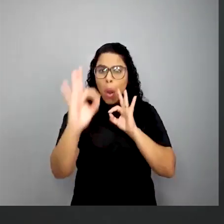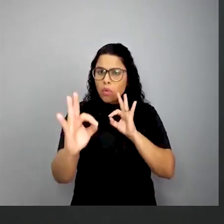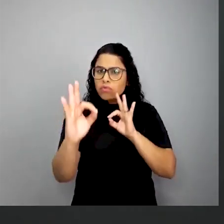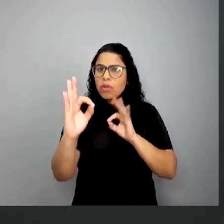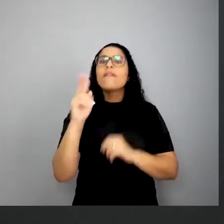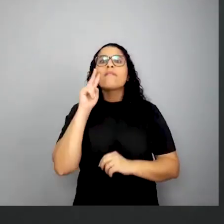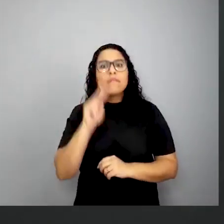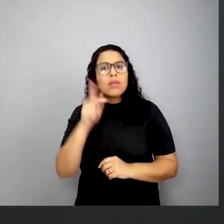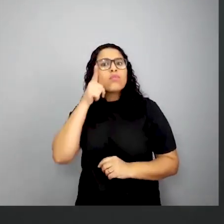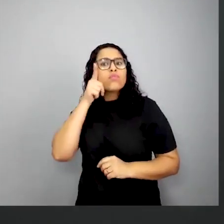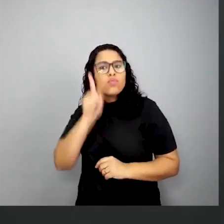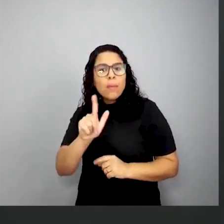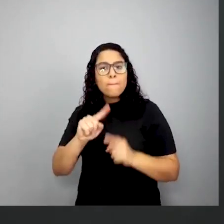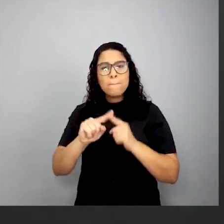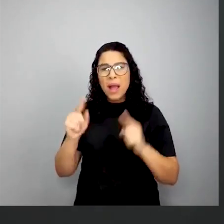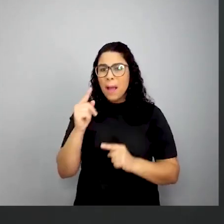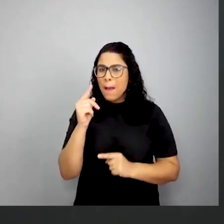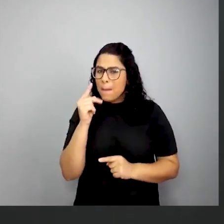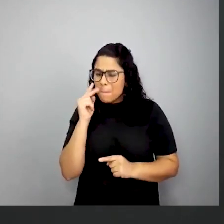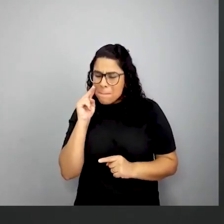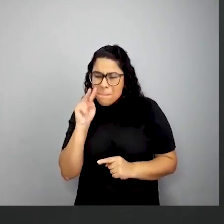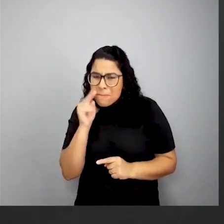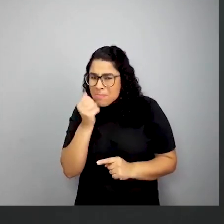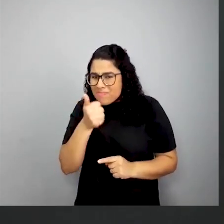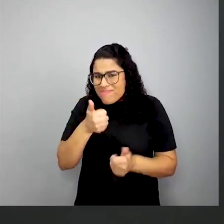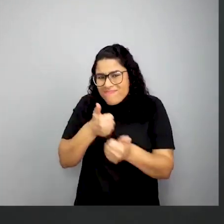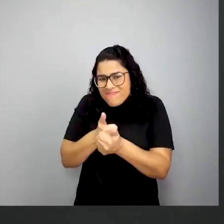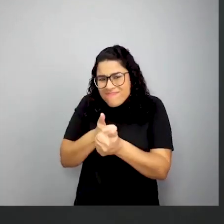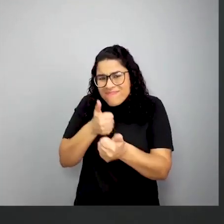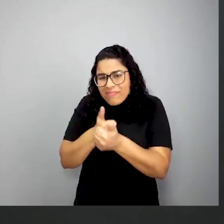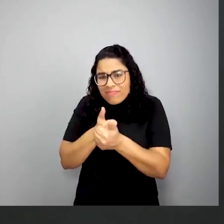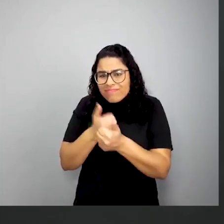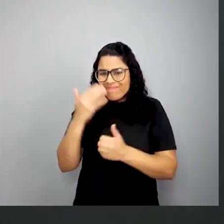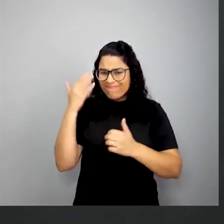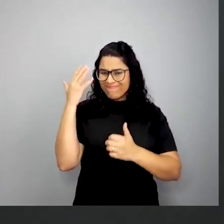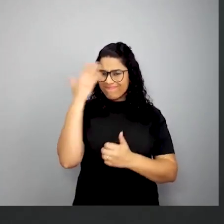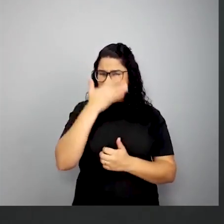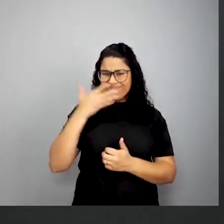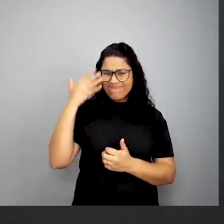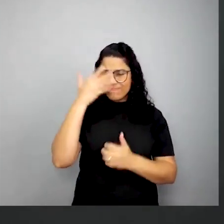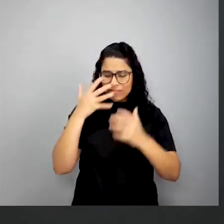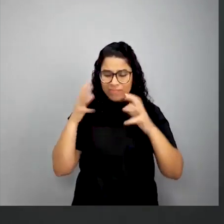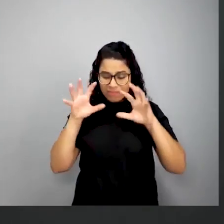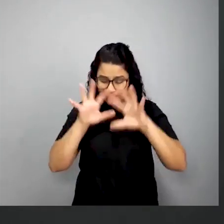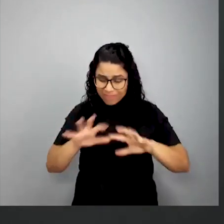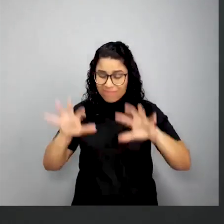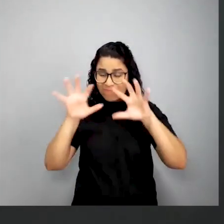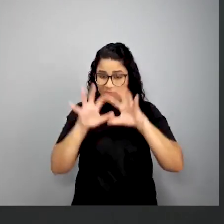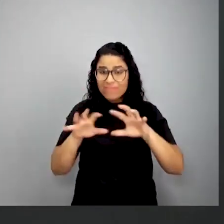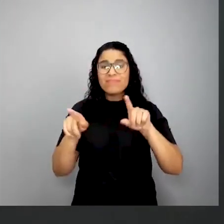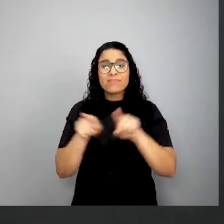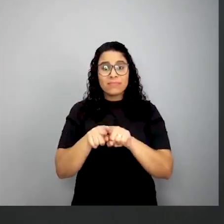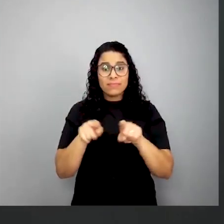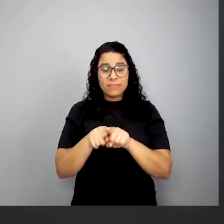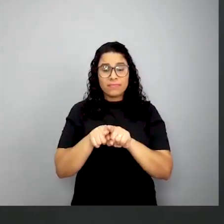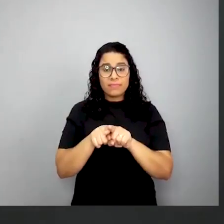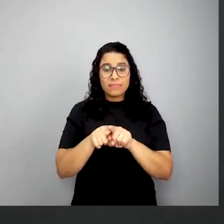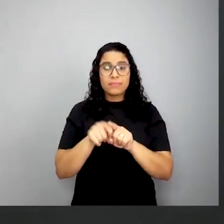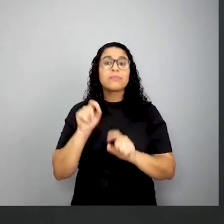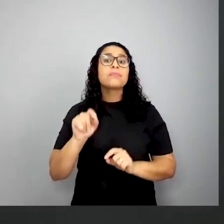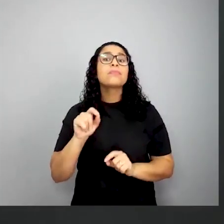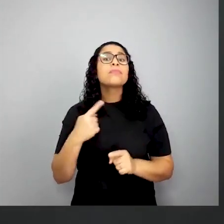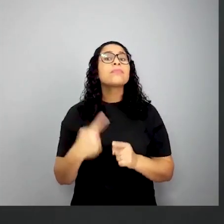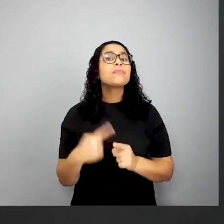legal. Agora, de perto, parece que é difícil focar. Por quê? O que acontece é que parece que o globo